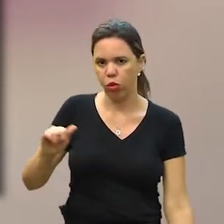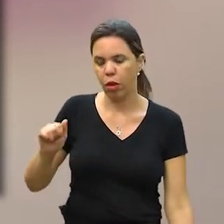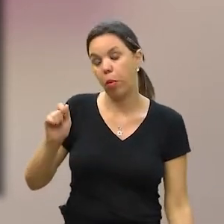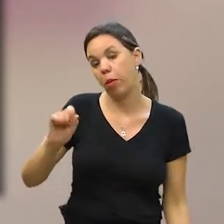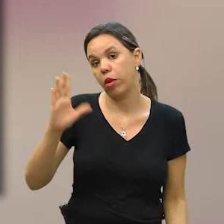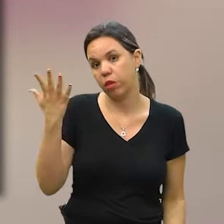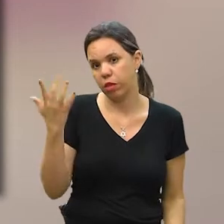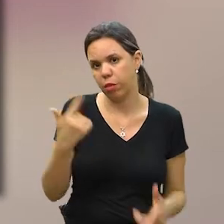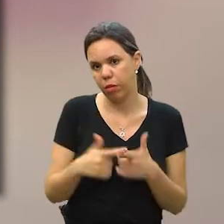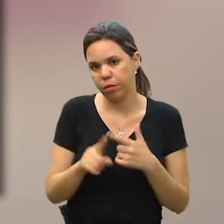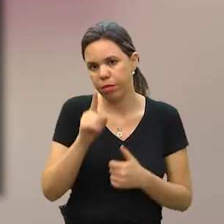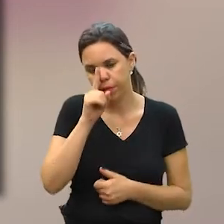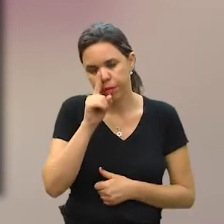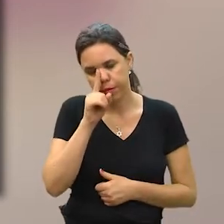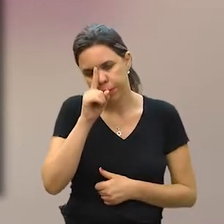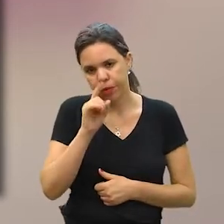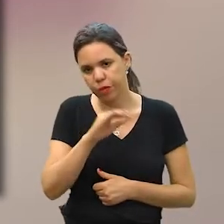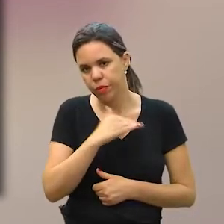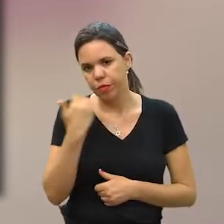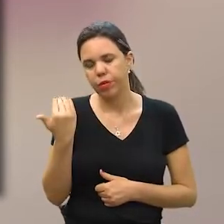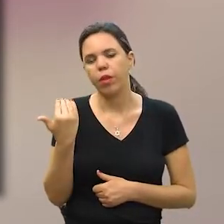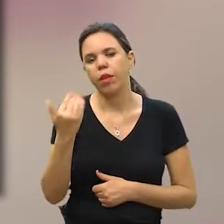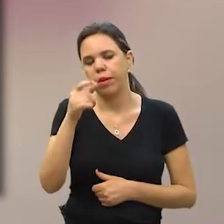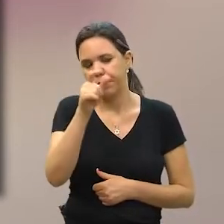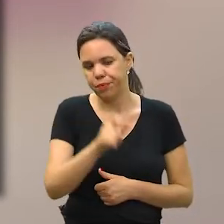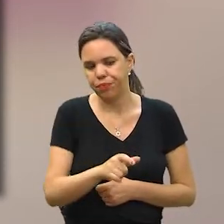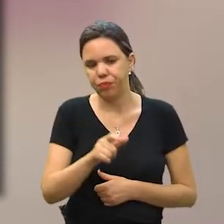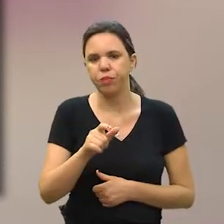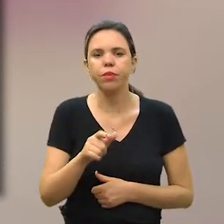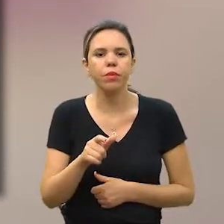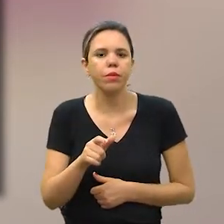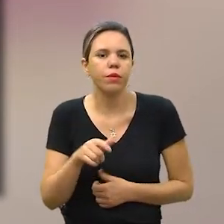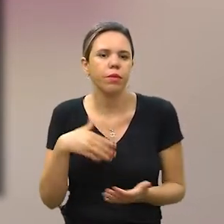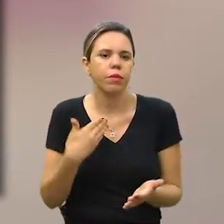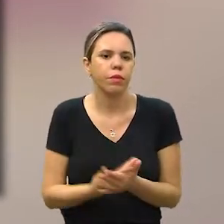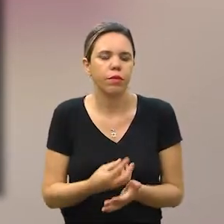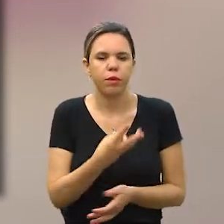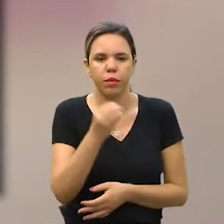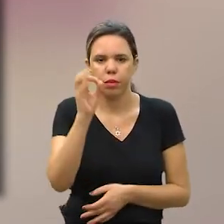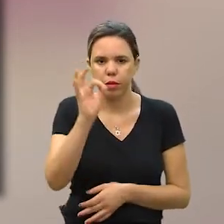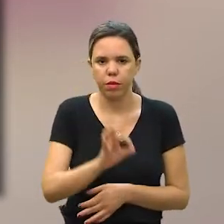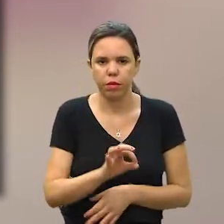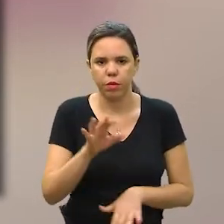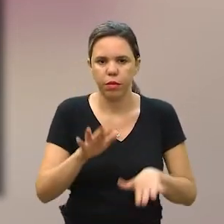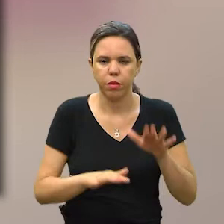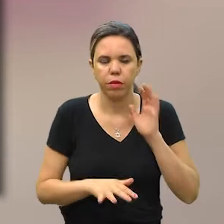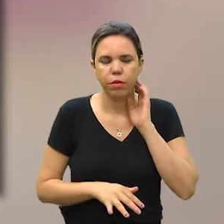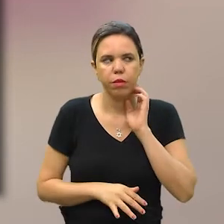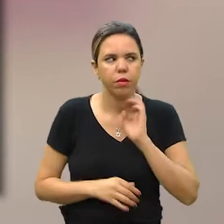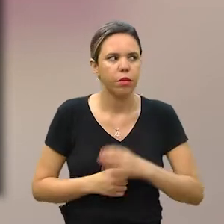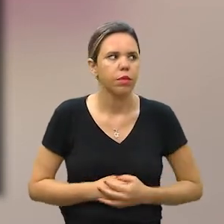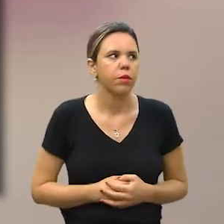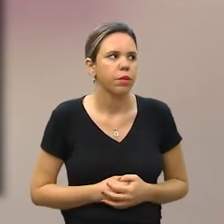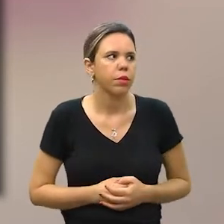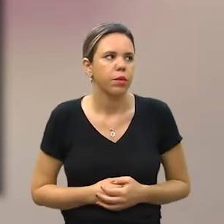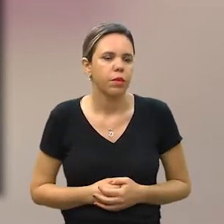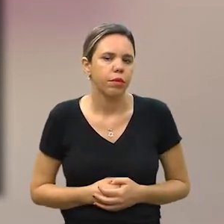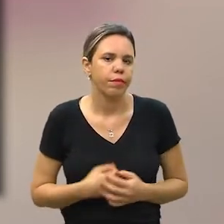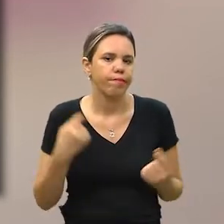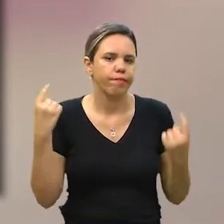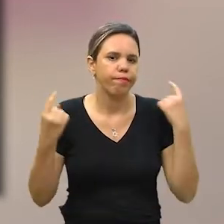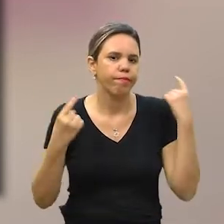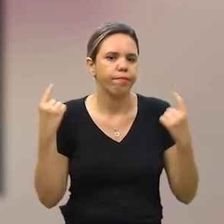o que significa? Ela pode levar ao óbito da paciente em até 30% das vezes. Então, ela é